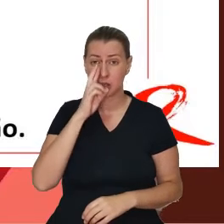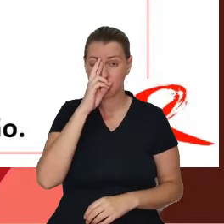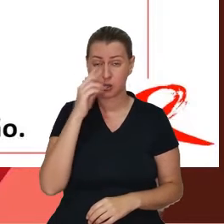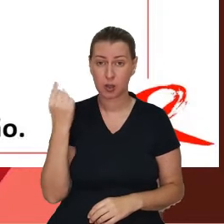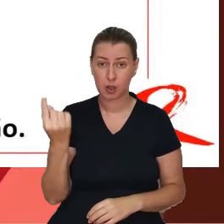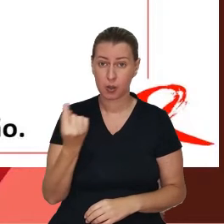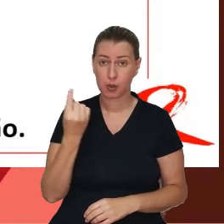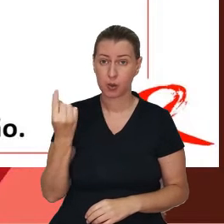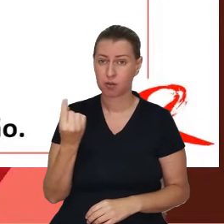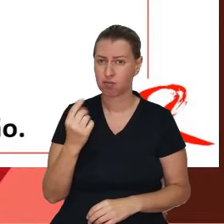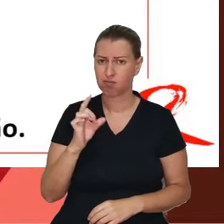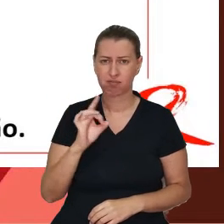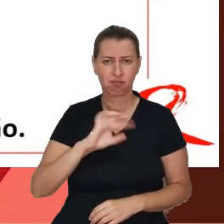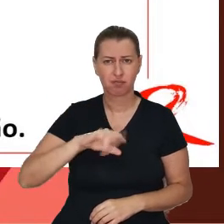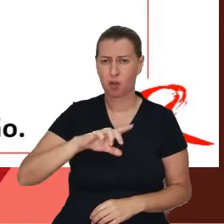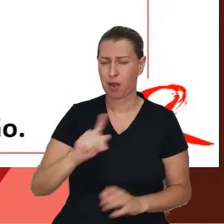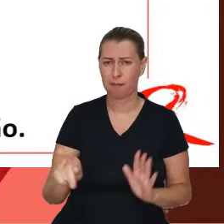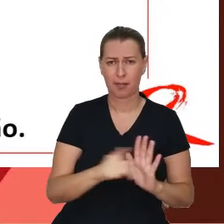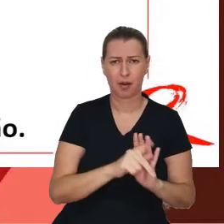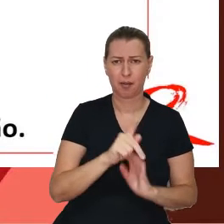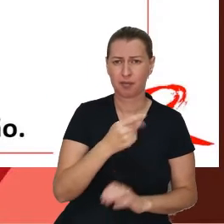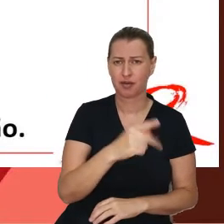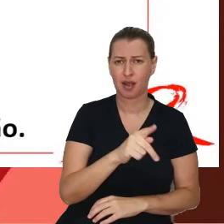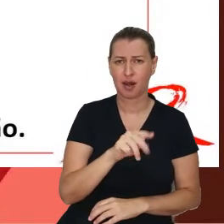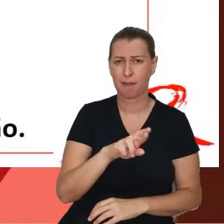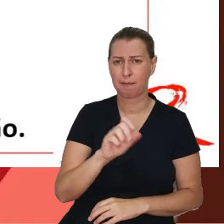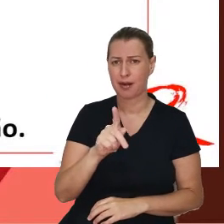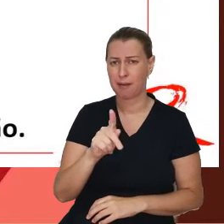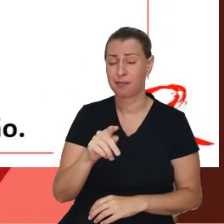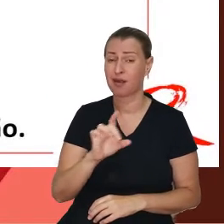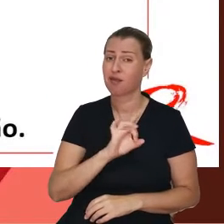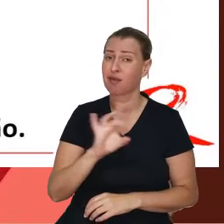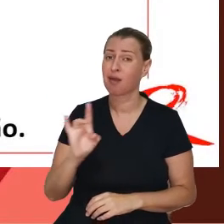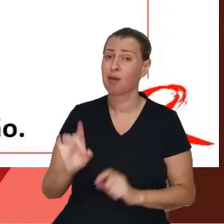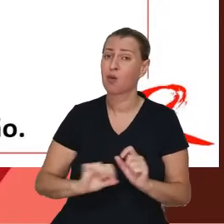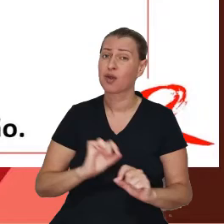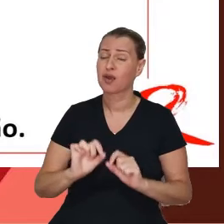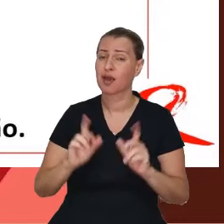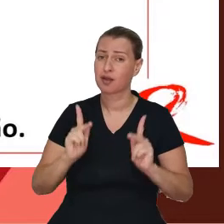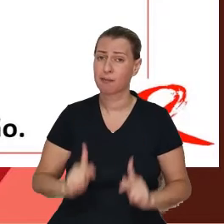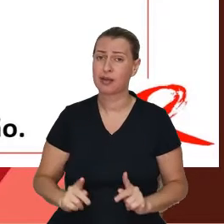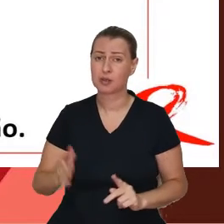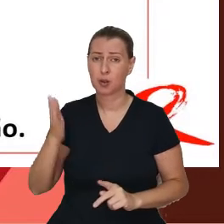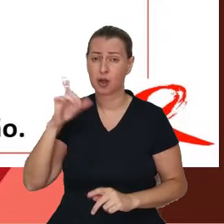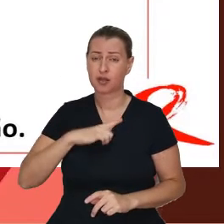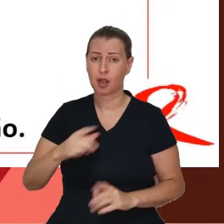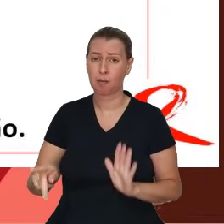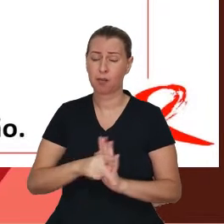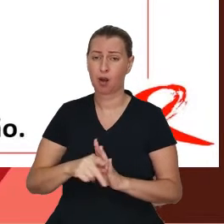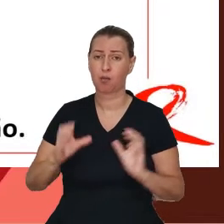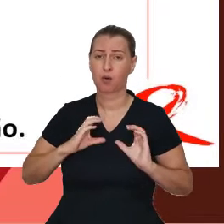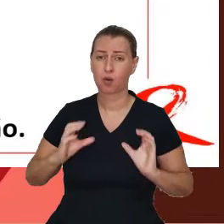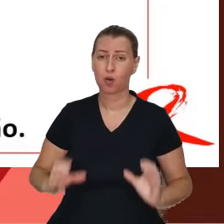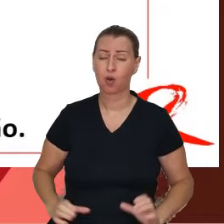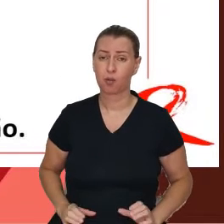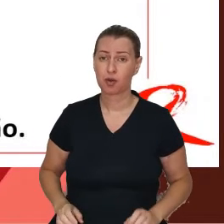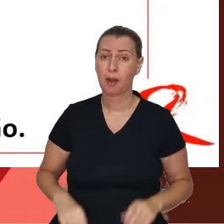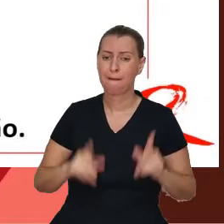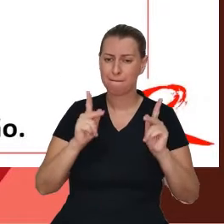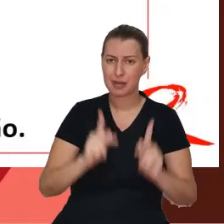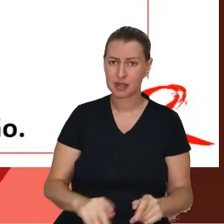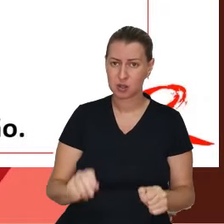é relacionado à PrEP, e sim ao comportamento do indivíduo. Inclusive, as pessoas que fazem PrEP, elas acabam tendo